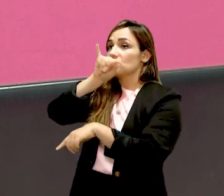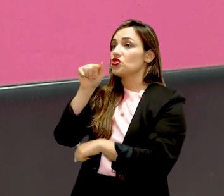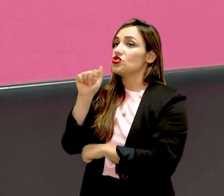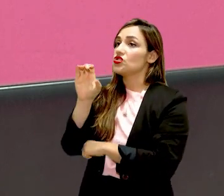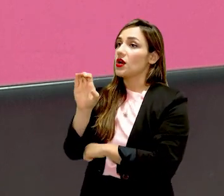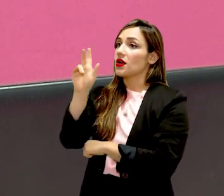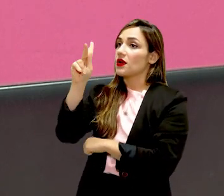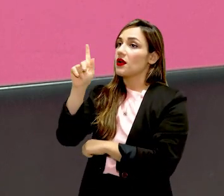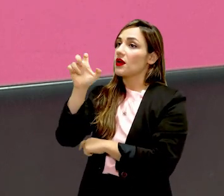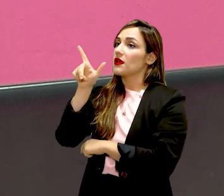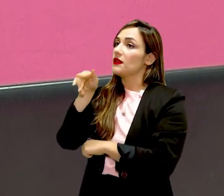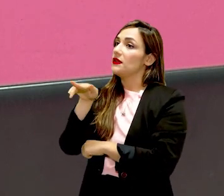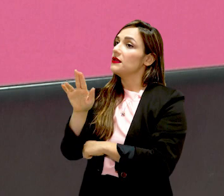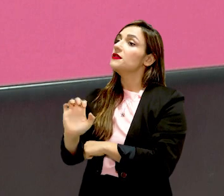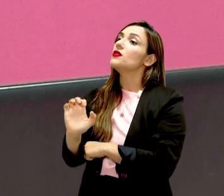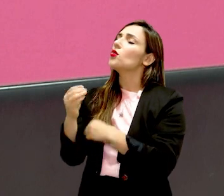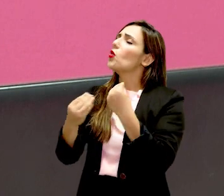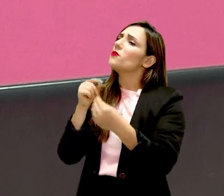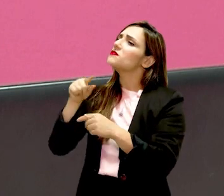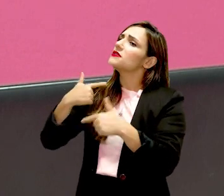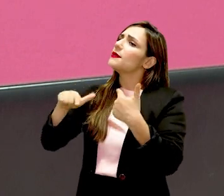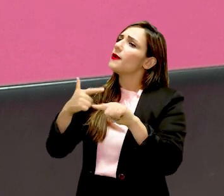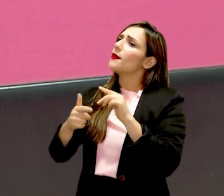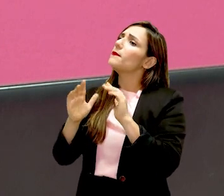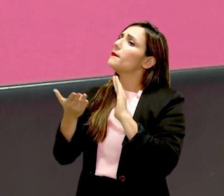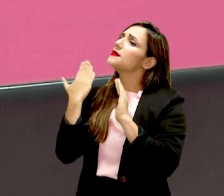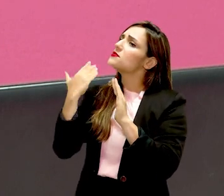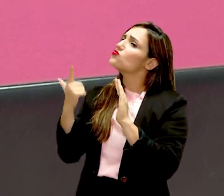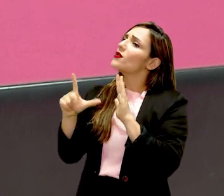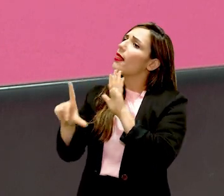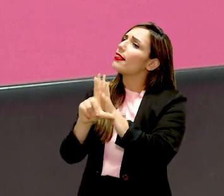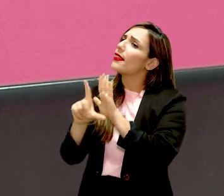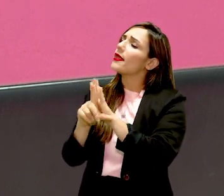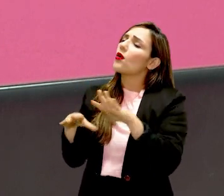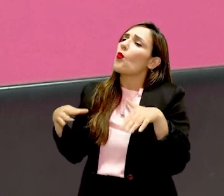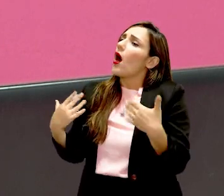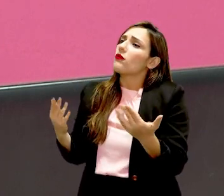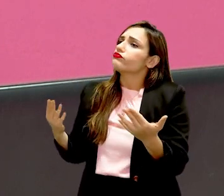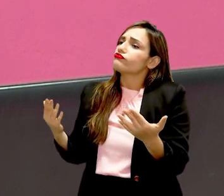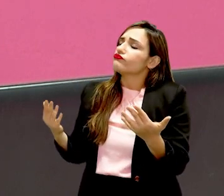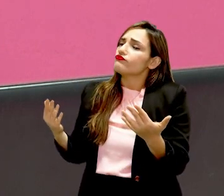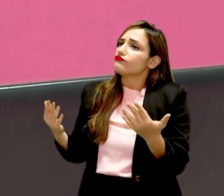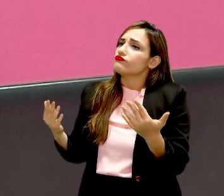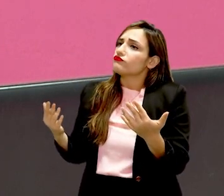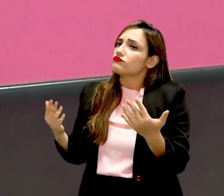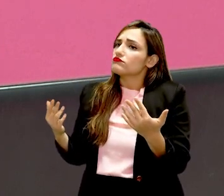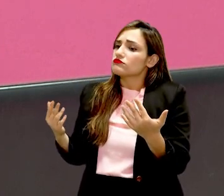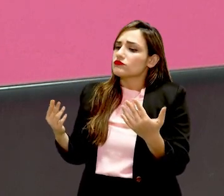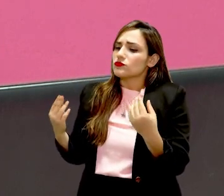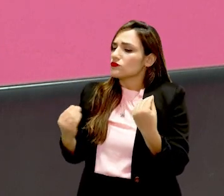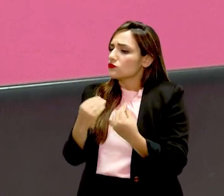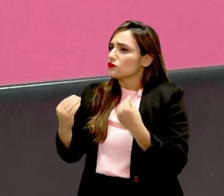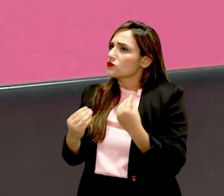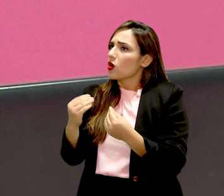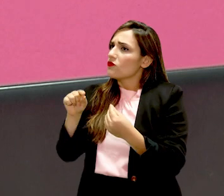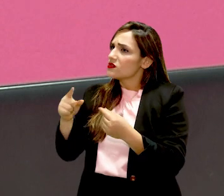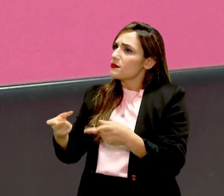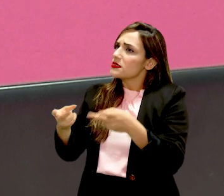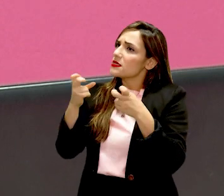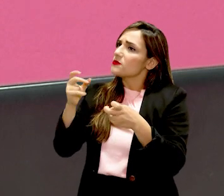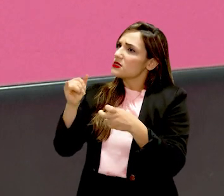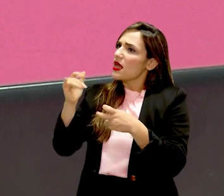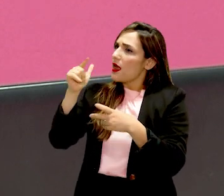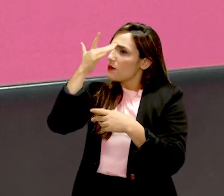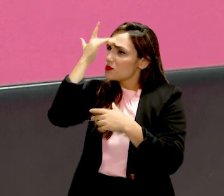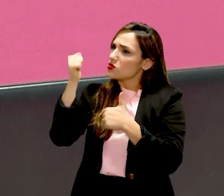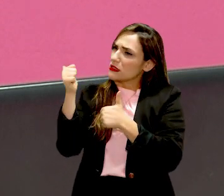que funciona isso? Como é que vocês trabalhavam antes da existência dessa lei? Quais eram as atitudes que configuravam uma perseguição